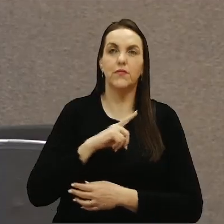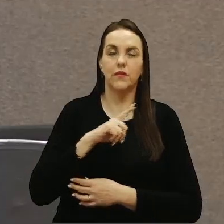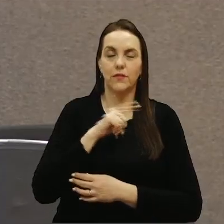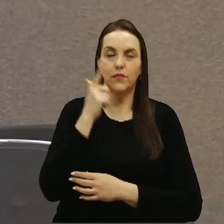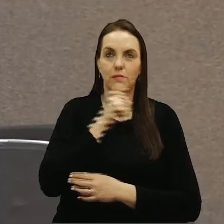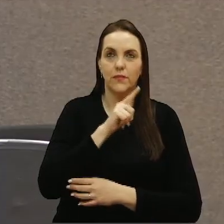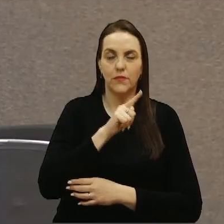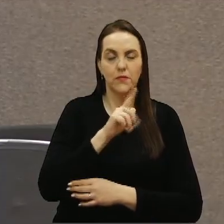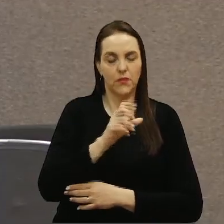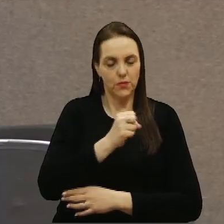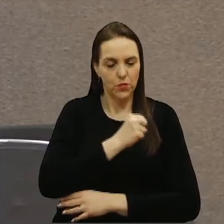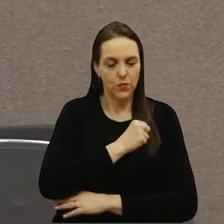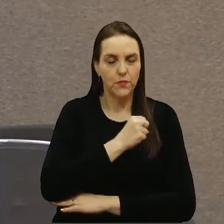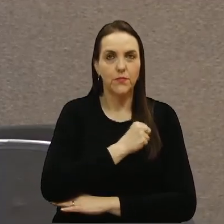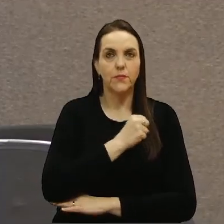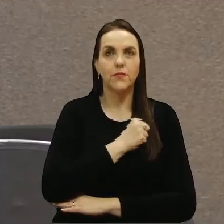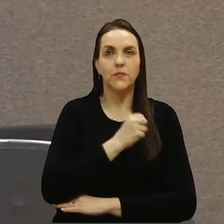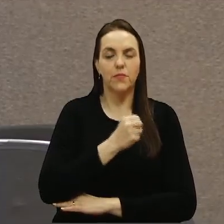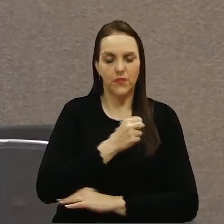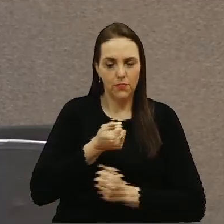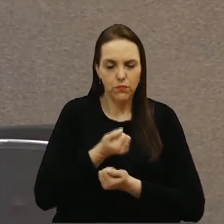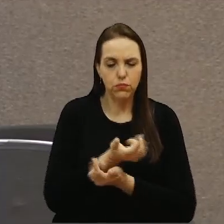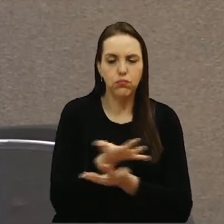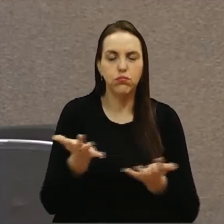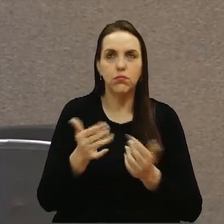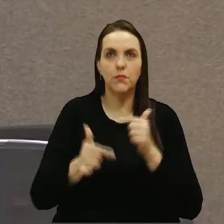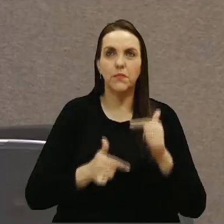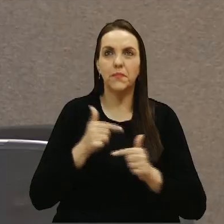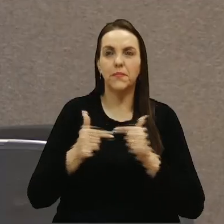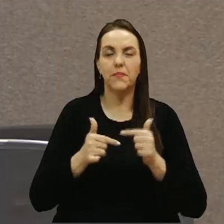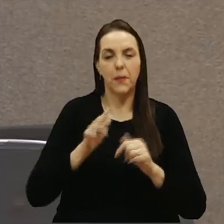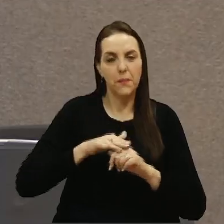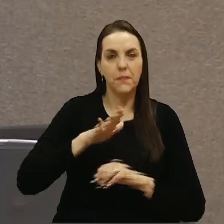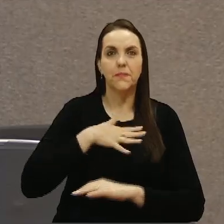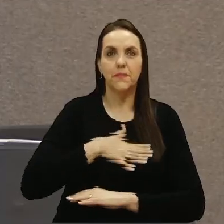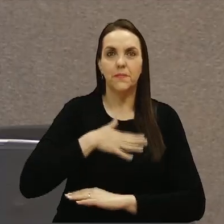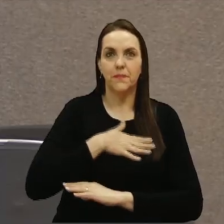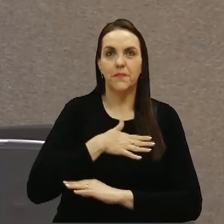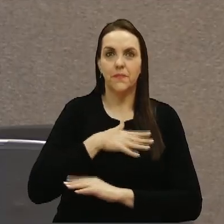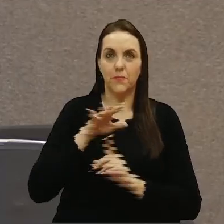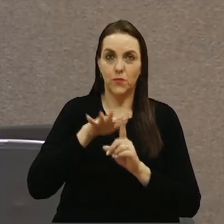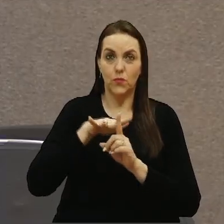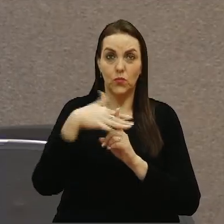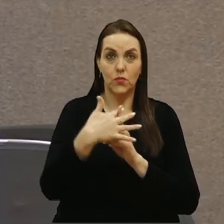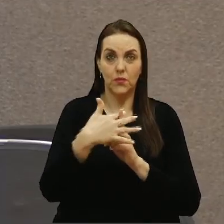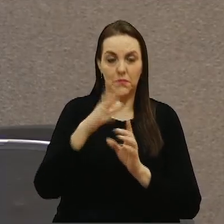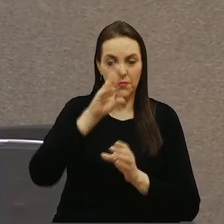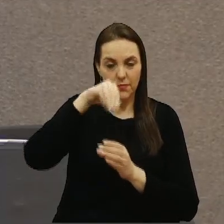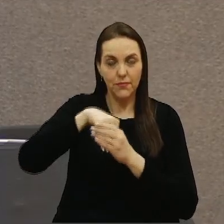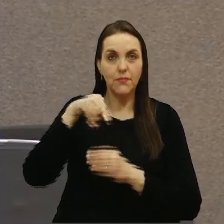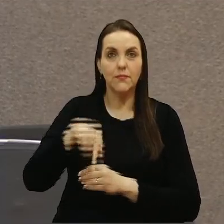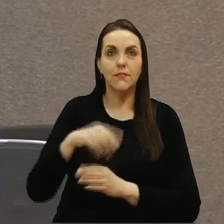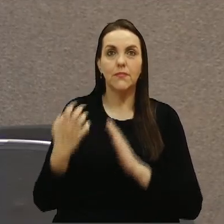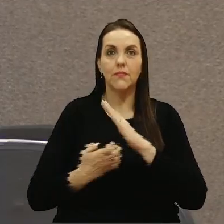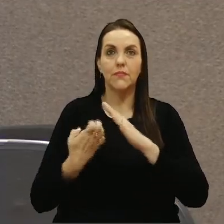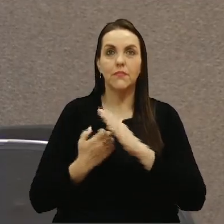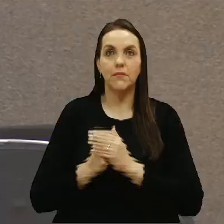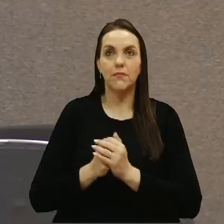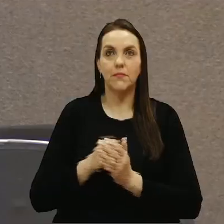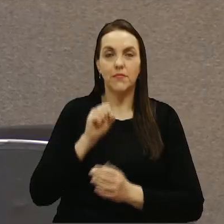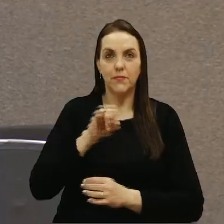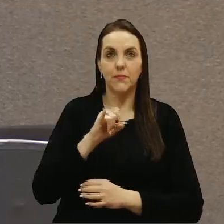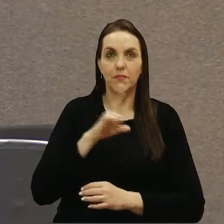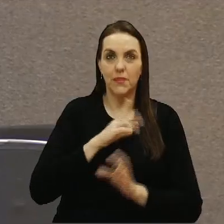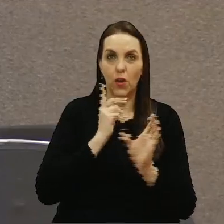sua humildade, né, gerar renda. E o que eu mais gostei, ele disse assim, o socialismo está aqui dentro da minha empresa. Se existe